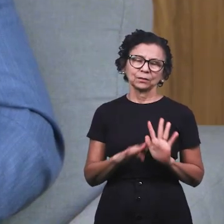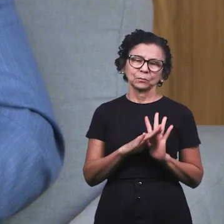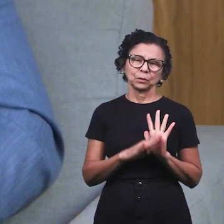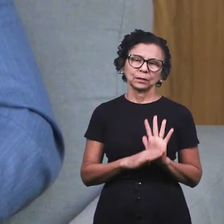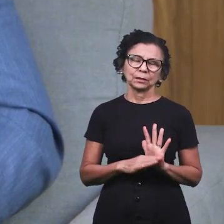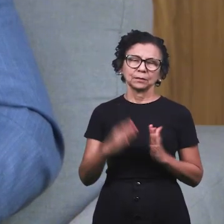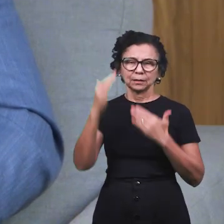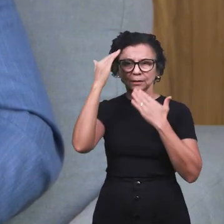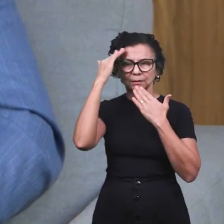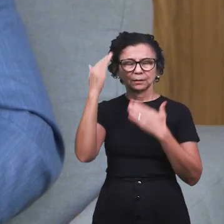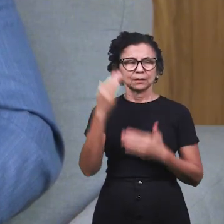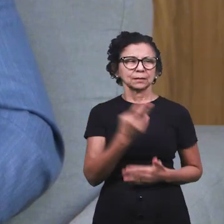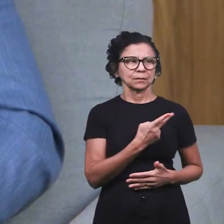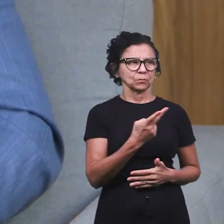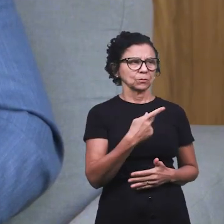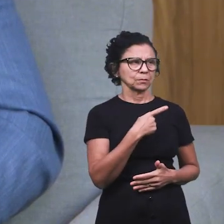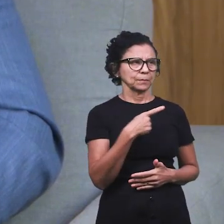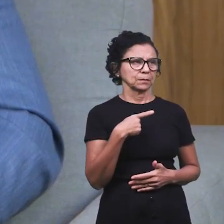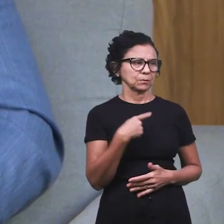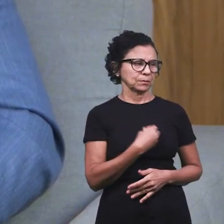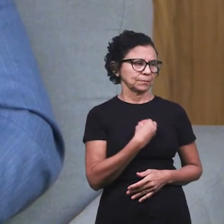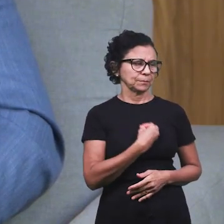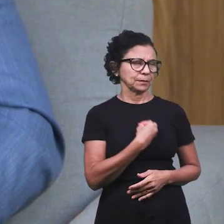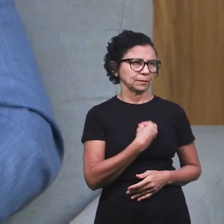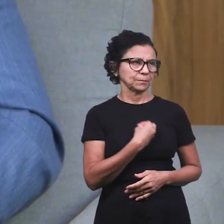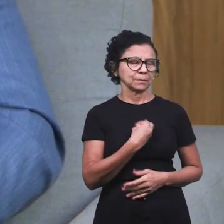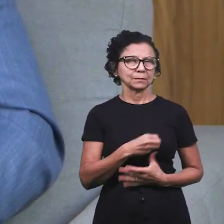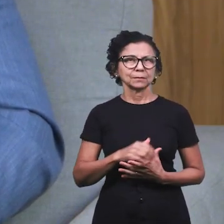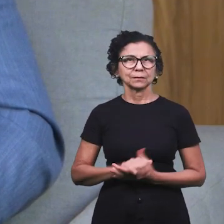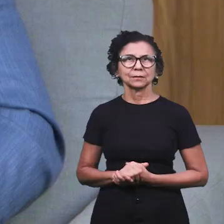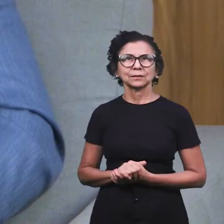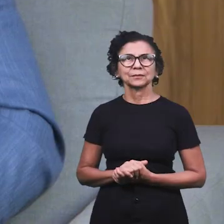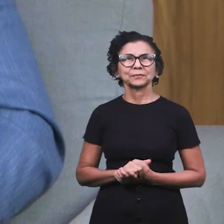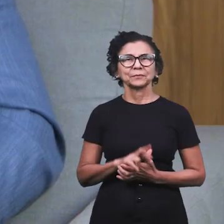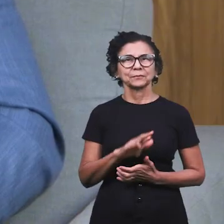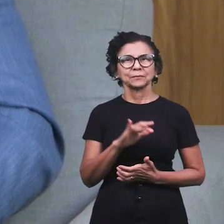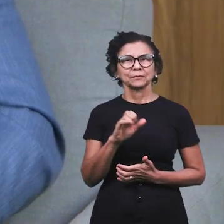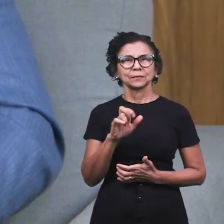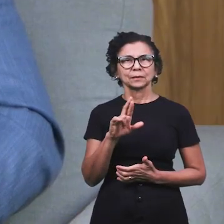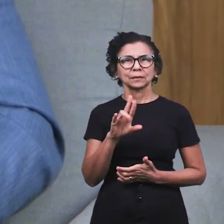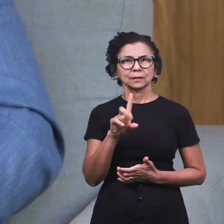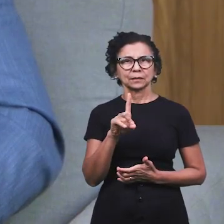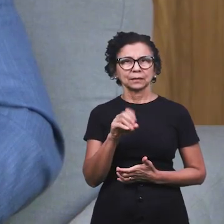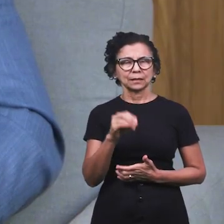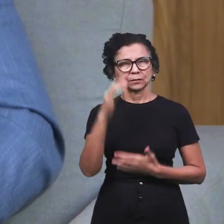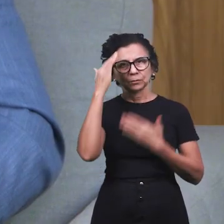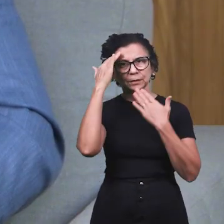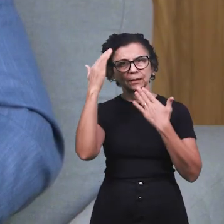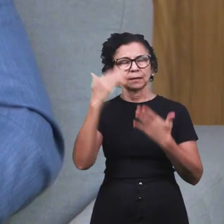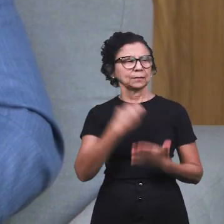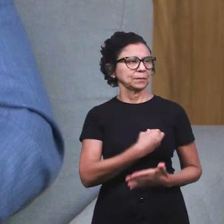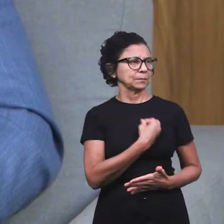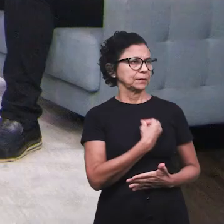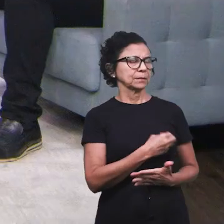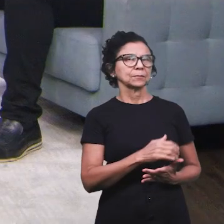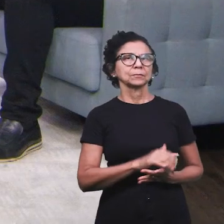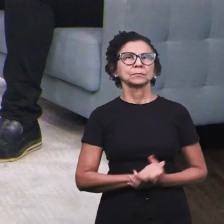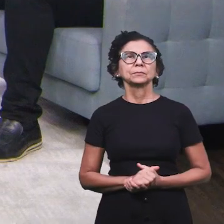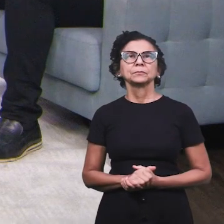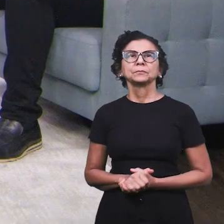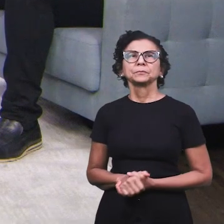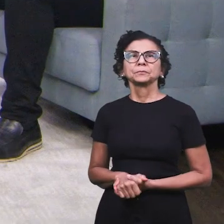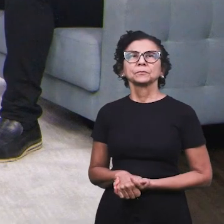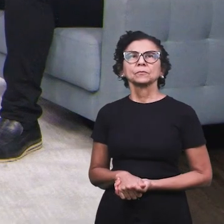programa e queremos agradecer aos pastores aqui pela participação. Pastor Ricardo, mais uma vez, Agradeço a sua participação.